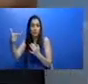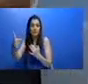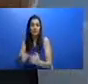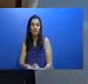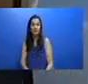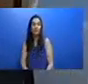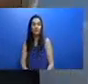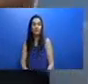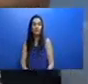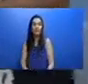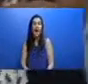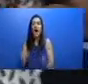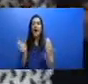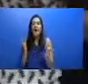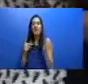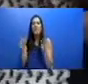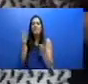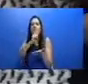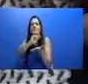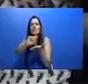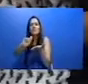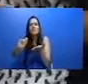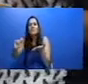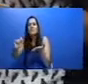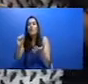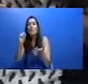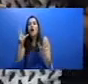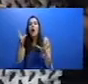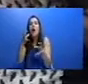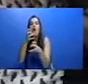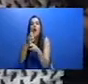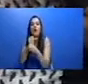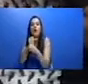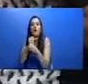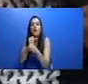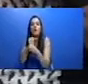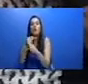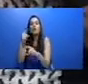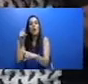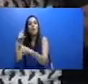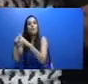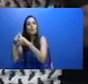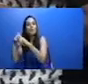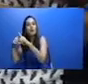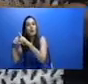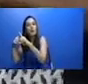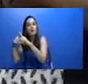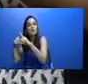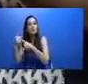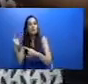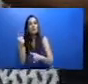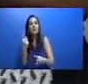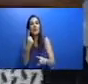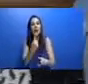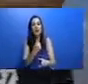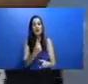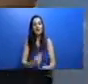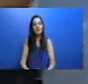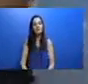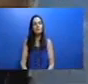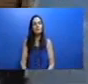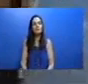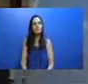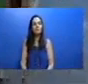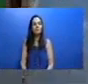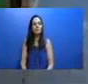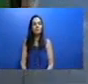Registre, né, escreva uma escrita aditiva e uma multiplicativa para cada embalagem. Nós já estudamos várias